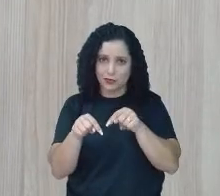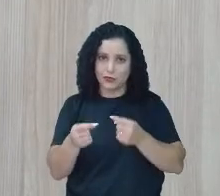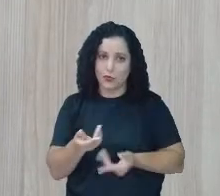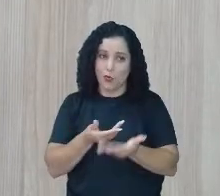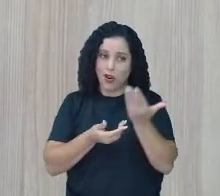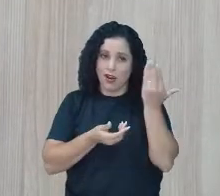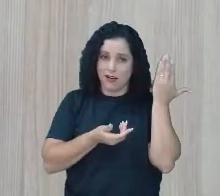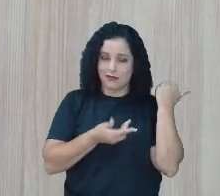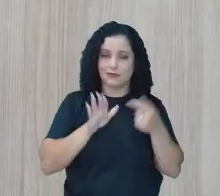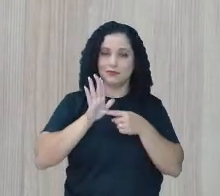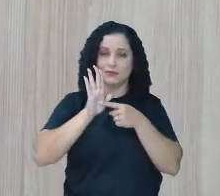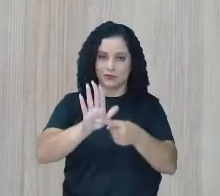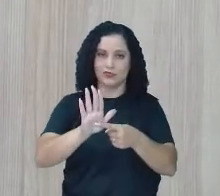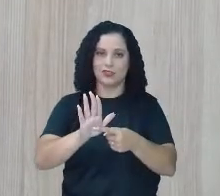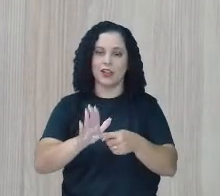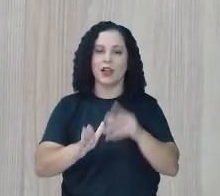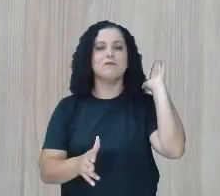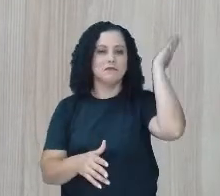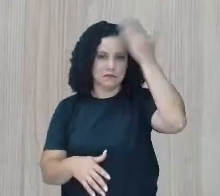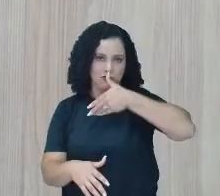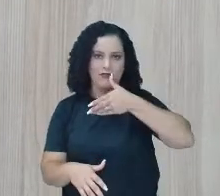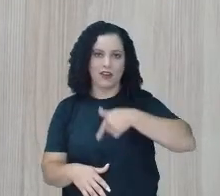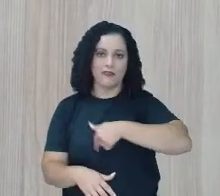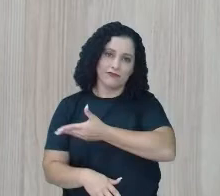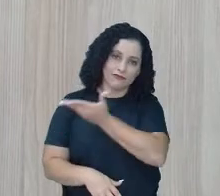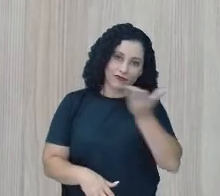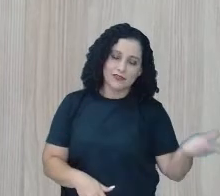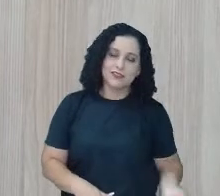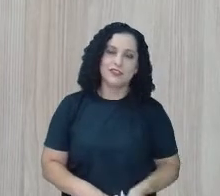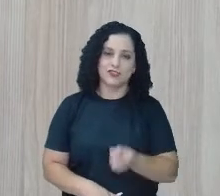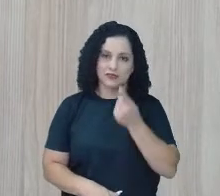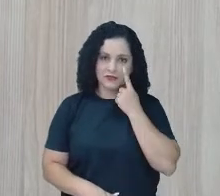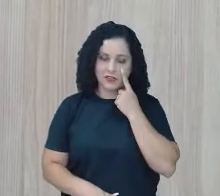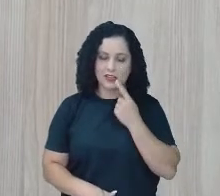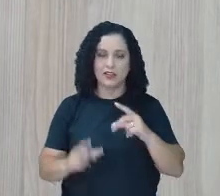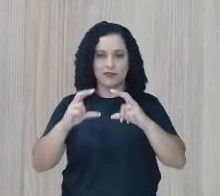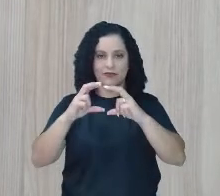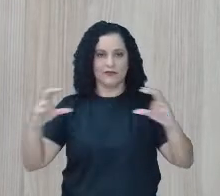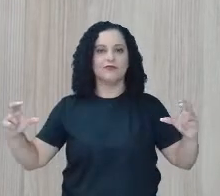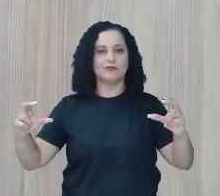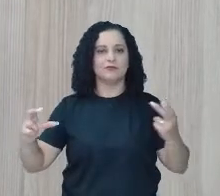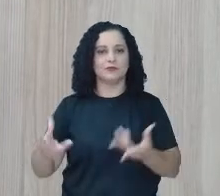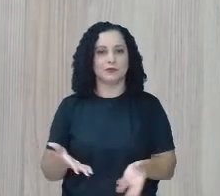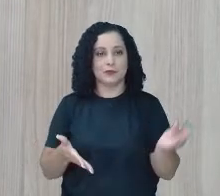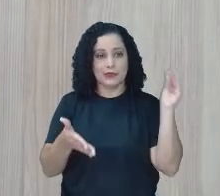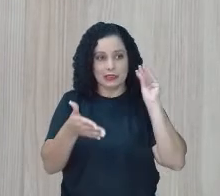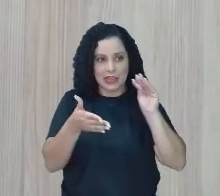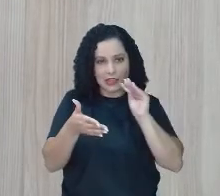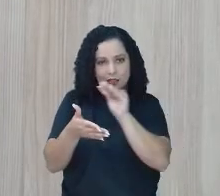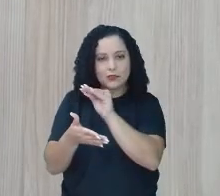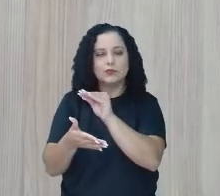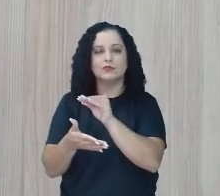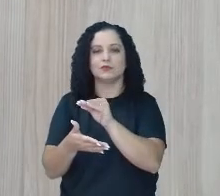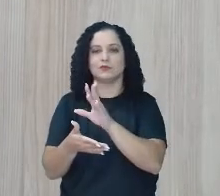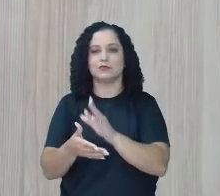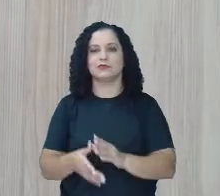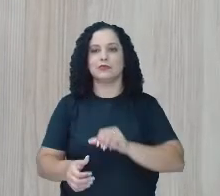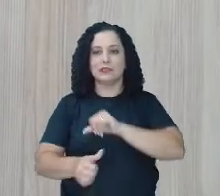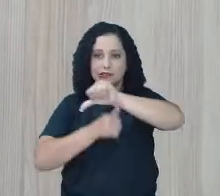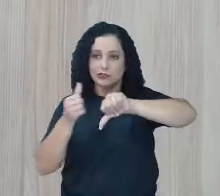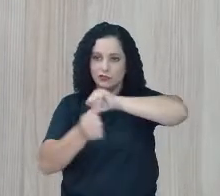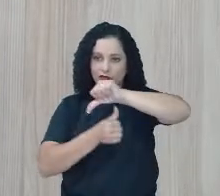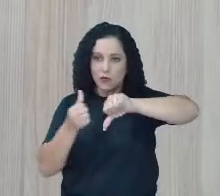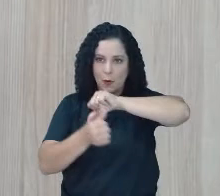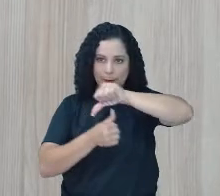lá para mostrar e provar para você a fórmula da soma dos ângulos internos de um polígono. A gente transformou